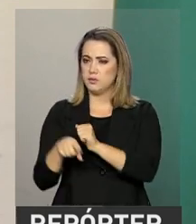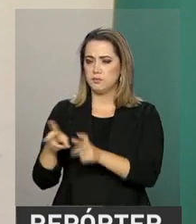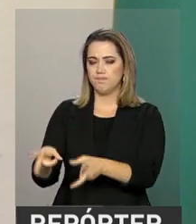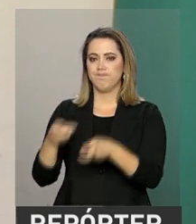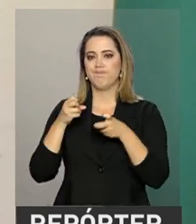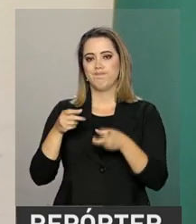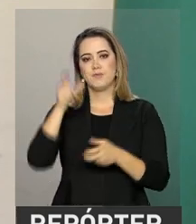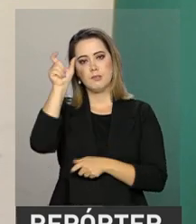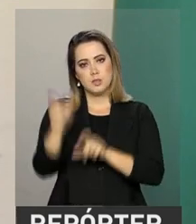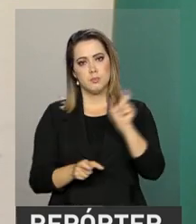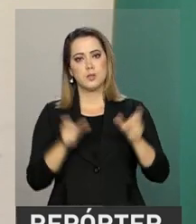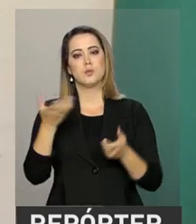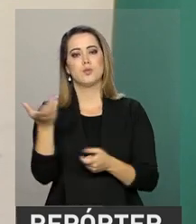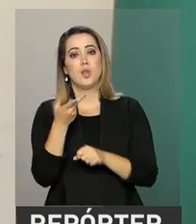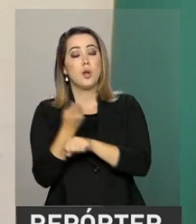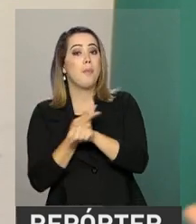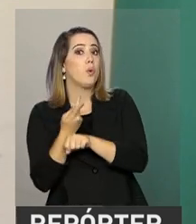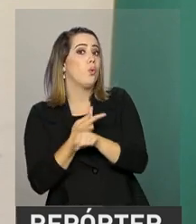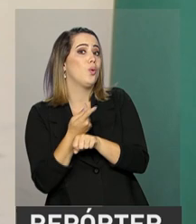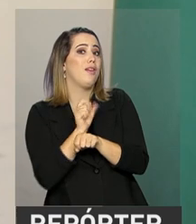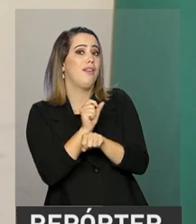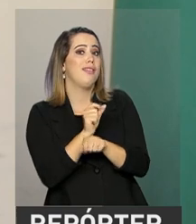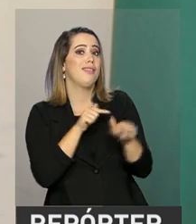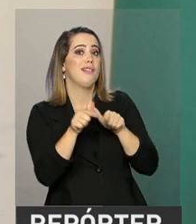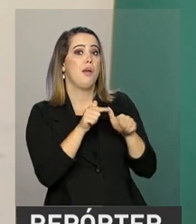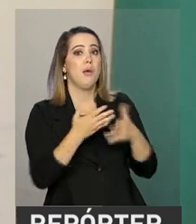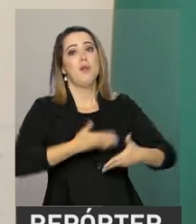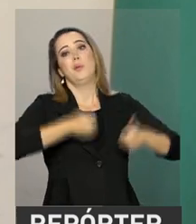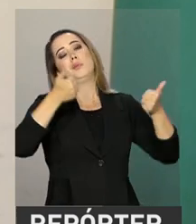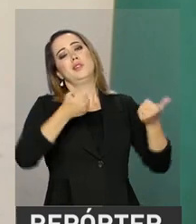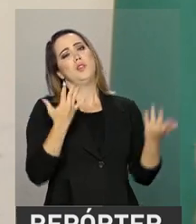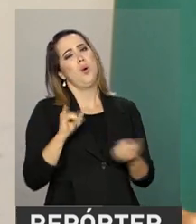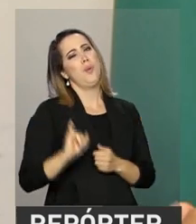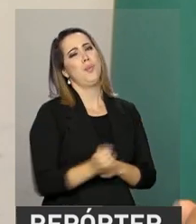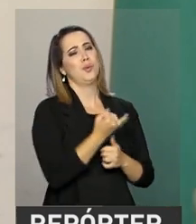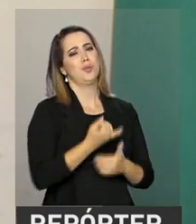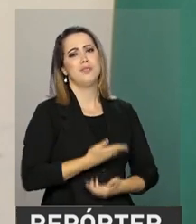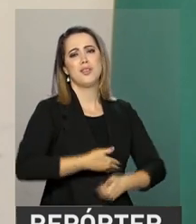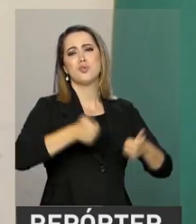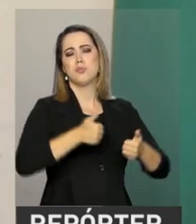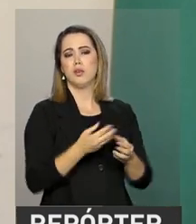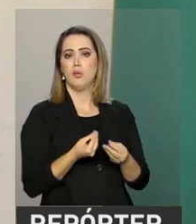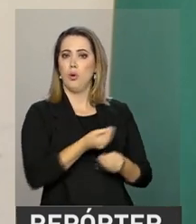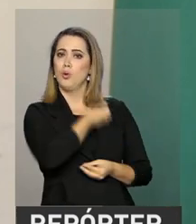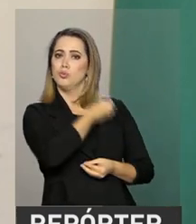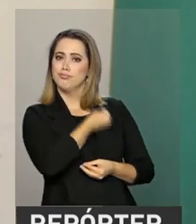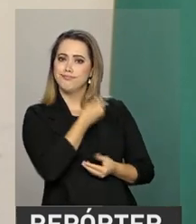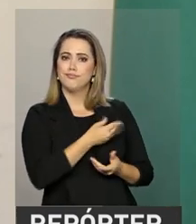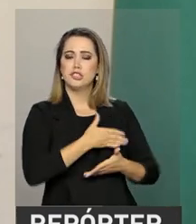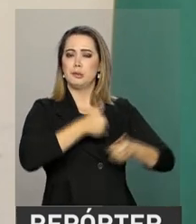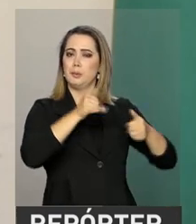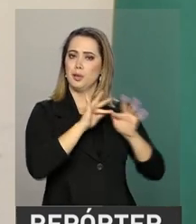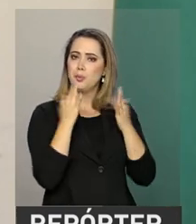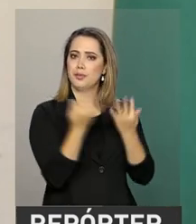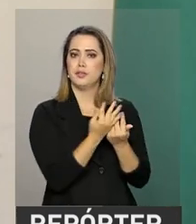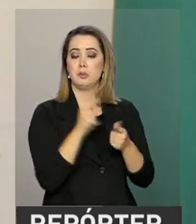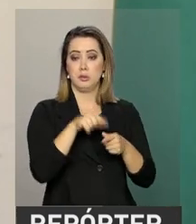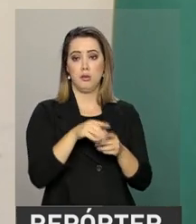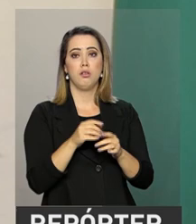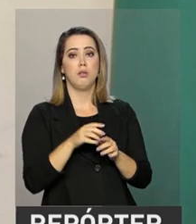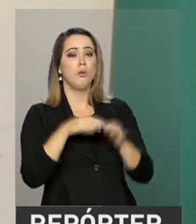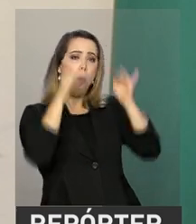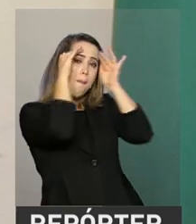que os trabalhadores eles estão buscando novas oportunidades, entendeu? uma melhor condição paraa família. E por isso que eles se sujeitam a